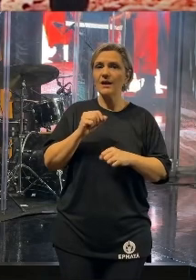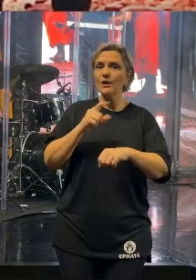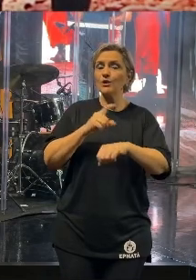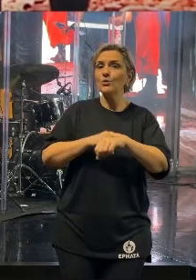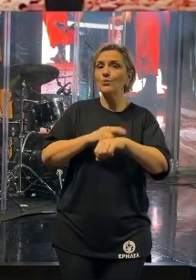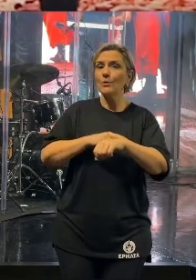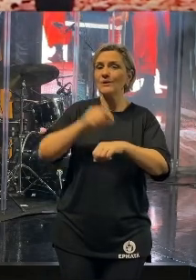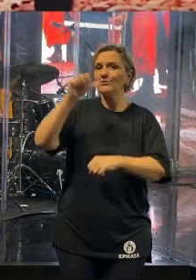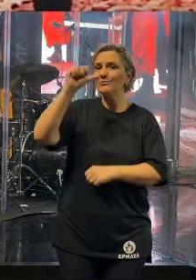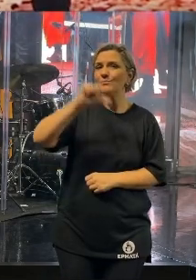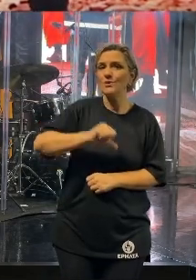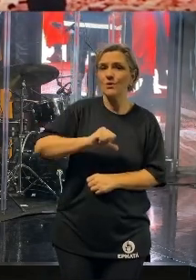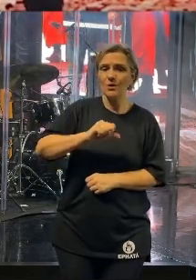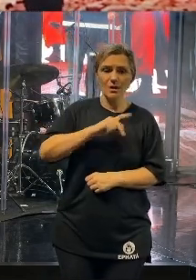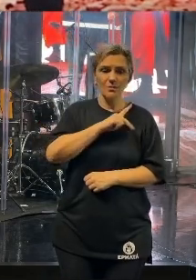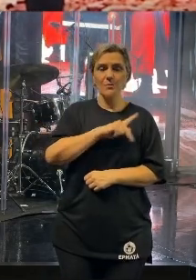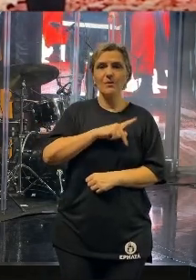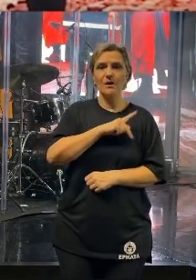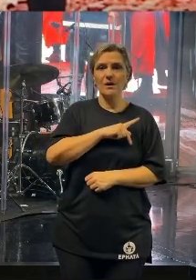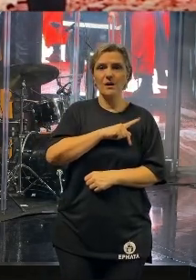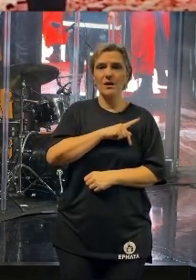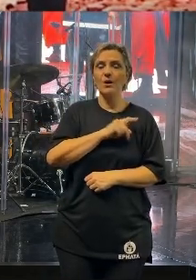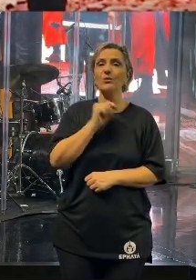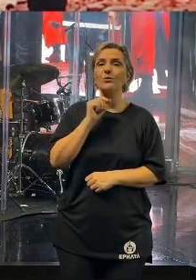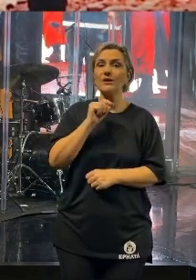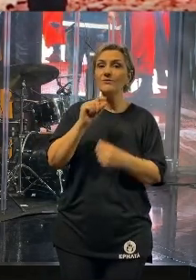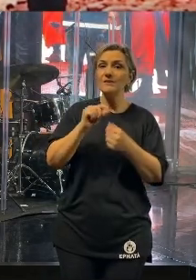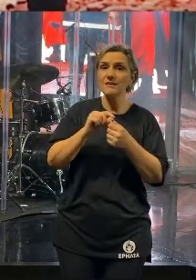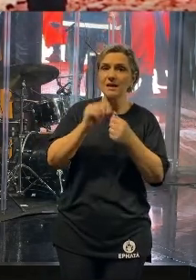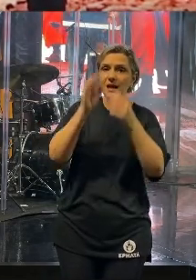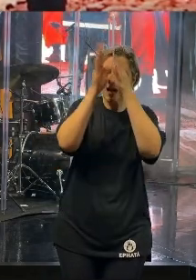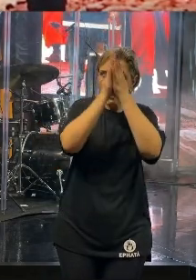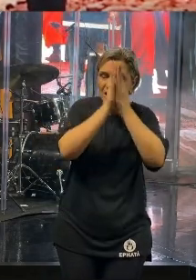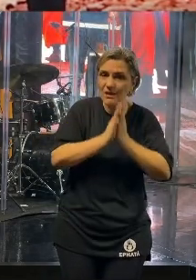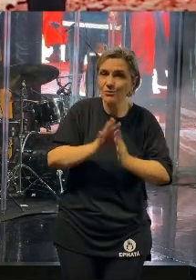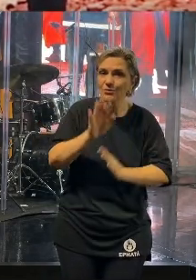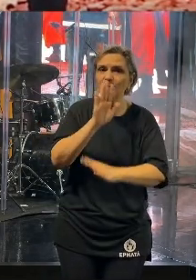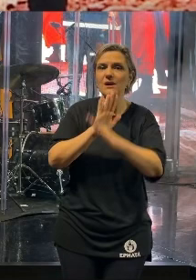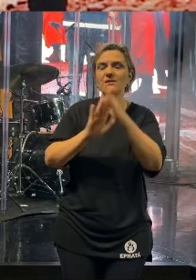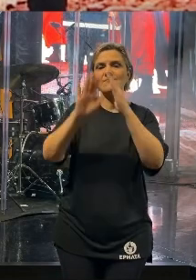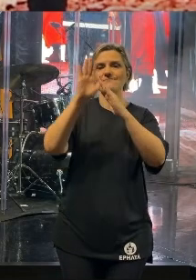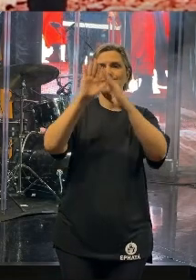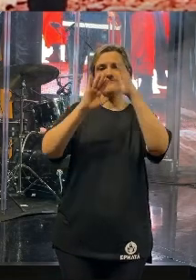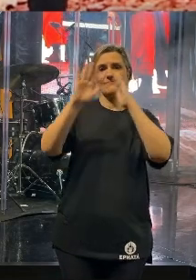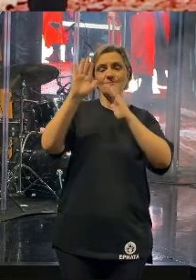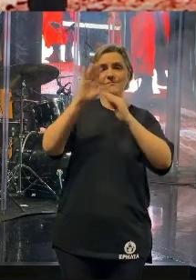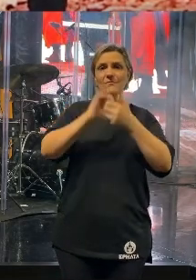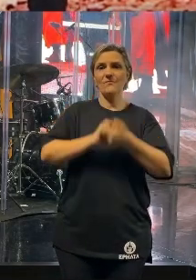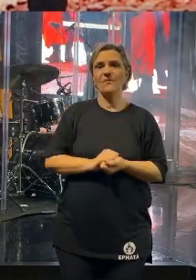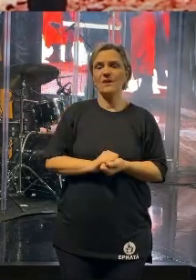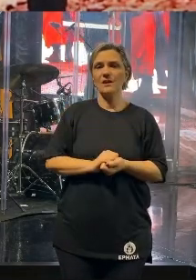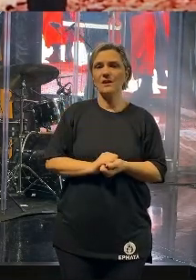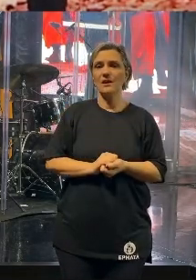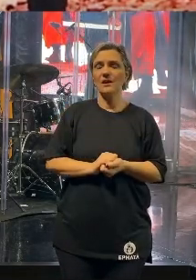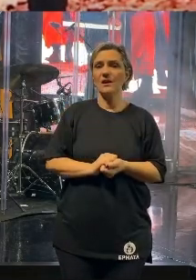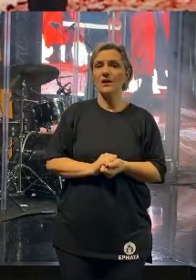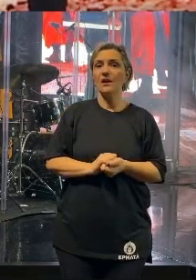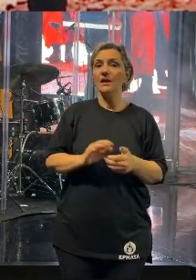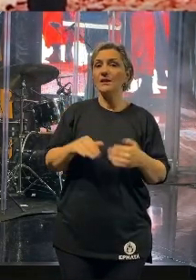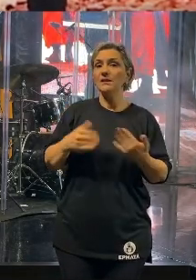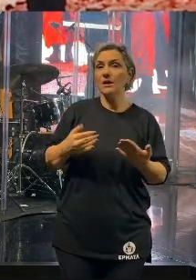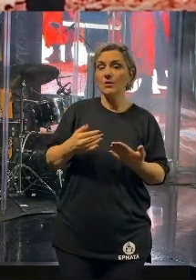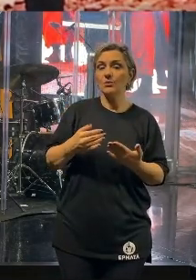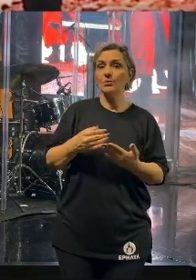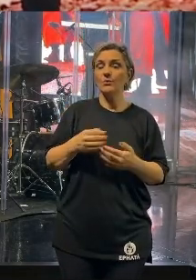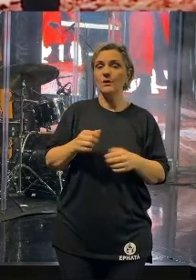No pior momento, a palavra diz que Paulo está. Paulo está. Que tal fazer do teu pior momento um